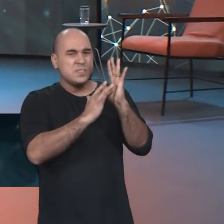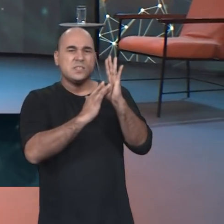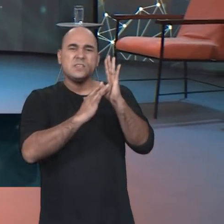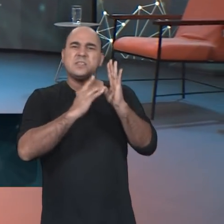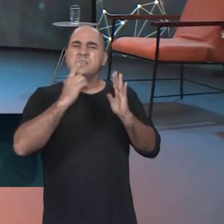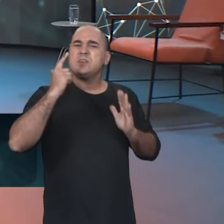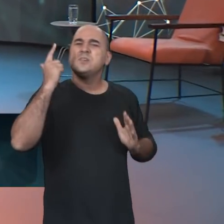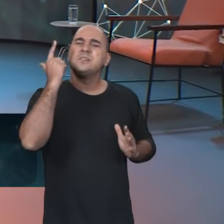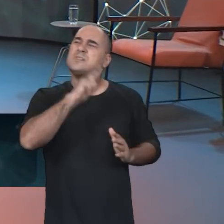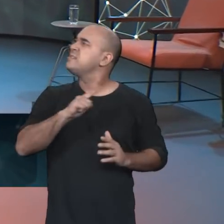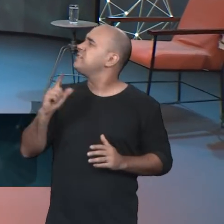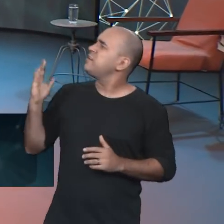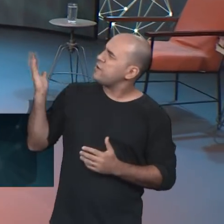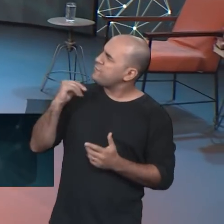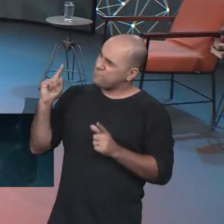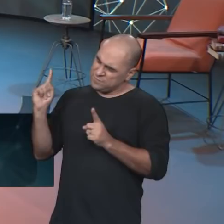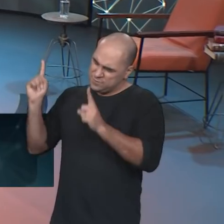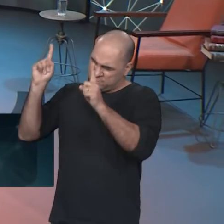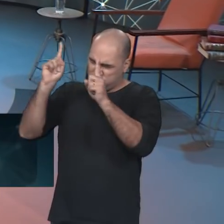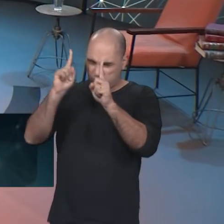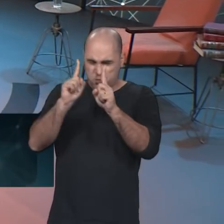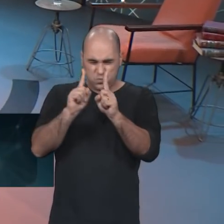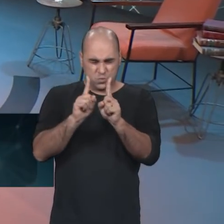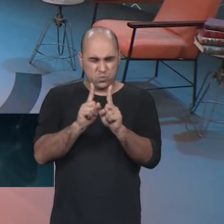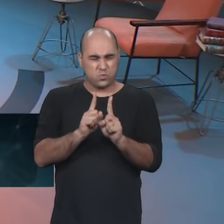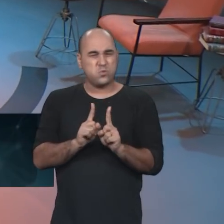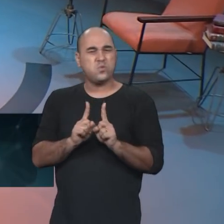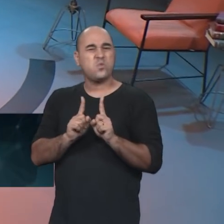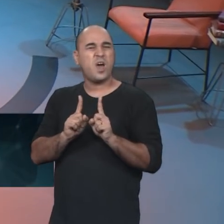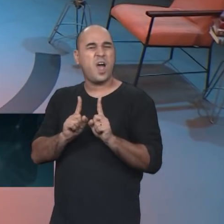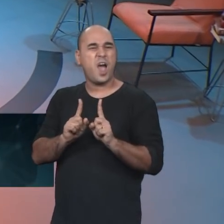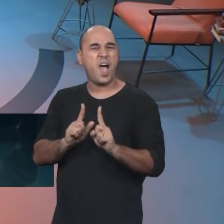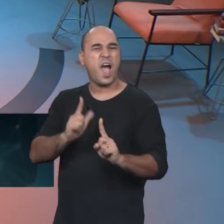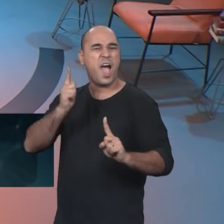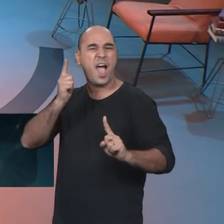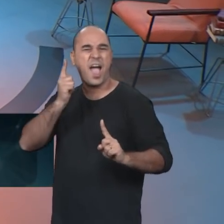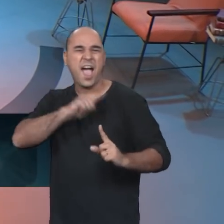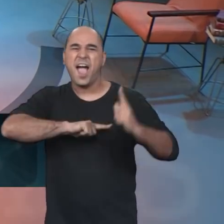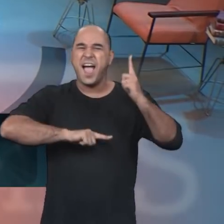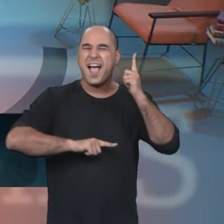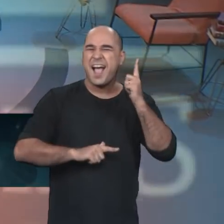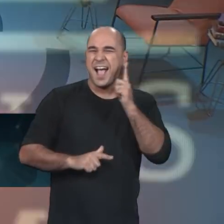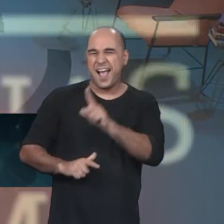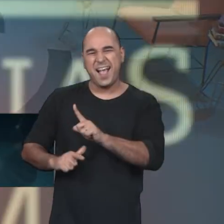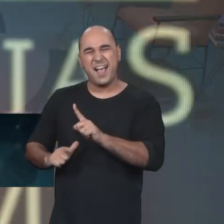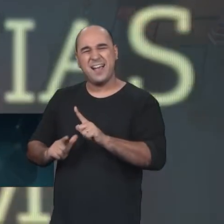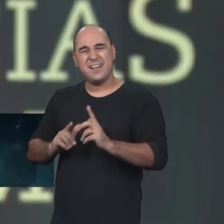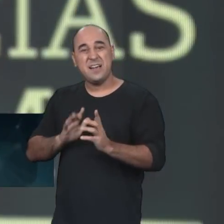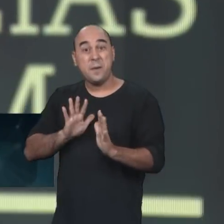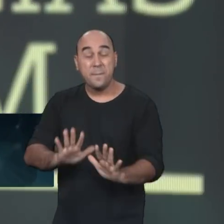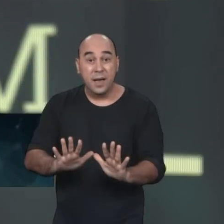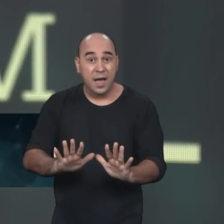conseguir. E se por um momento eu